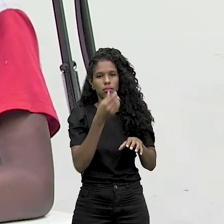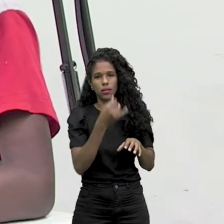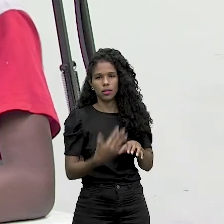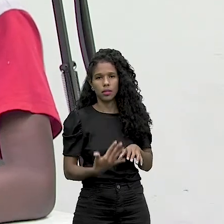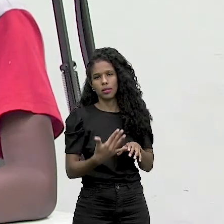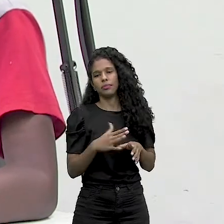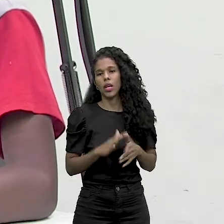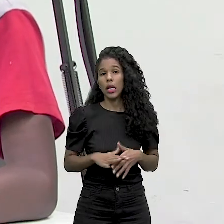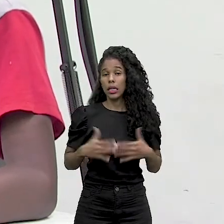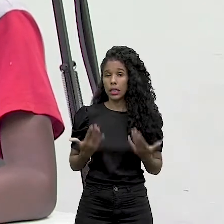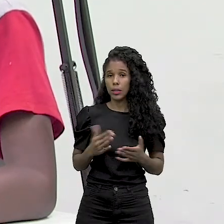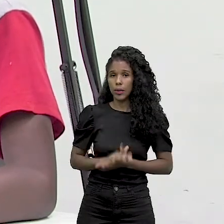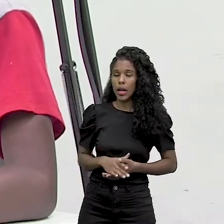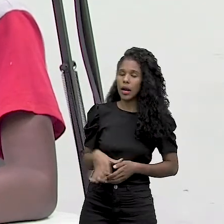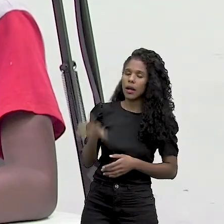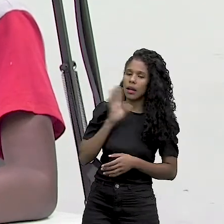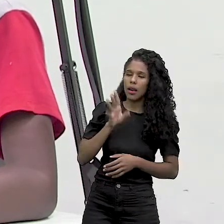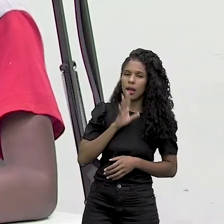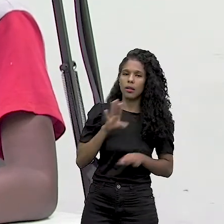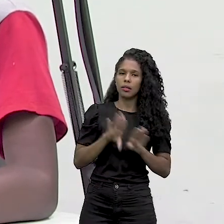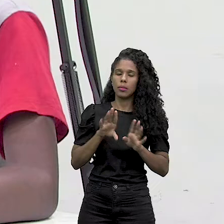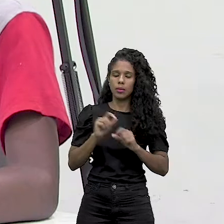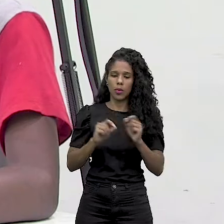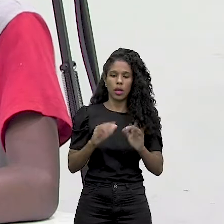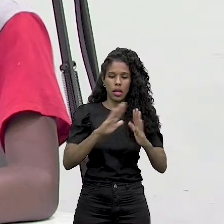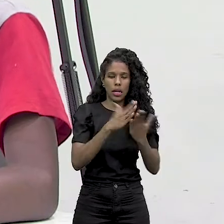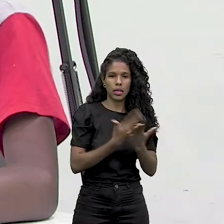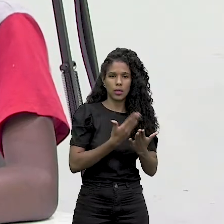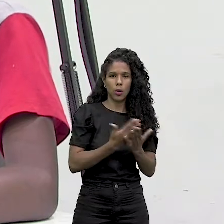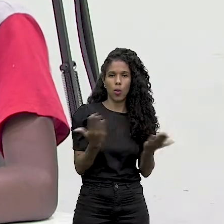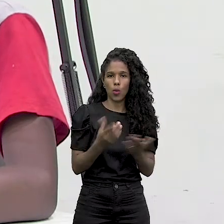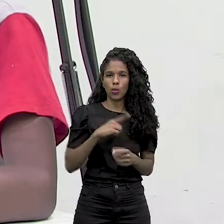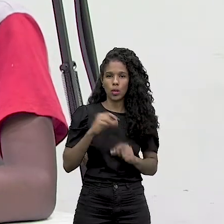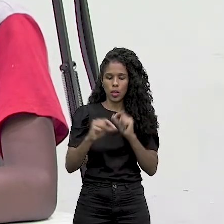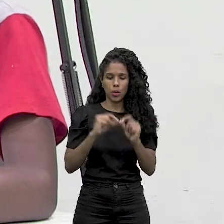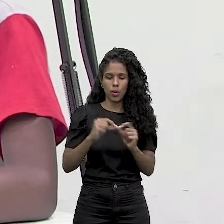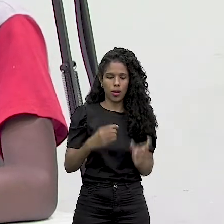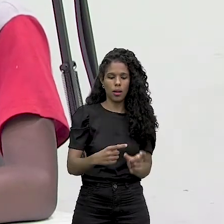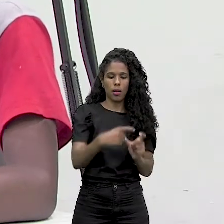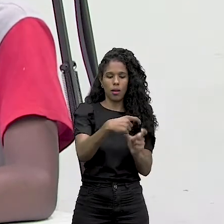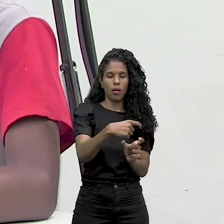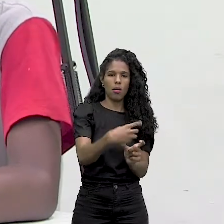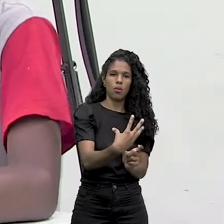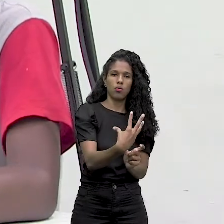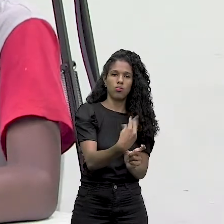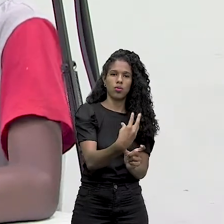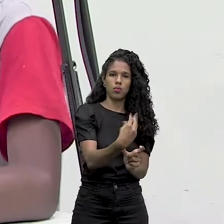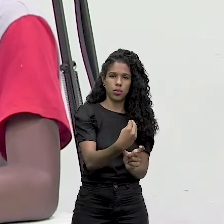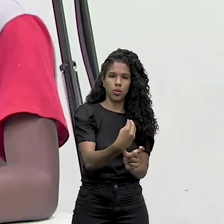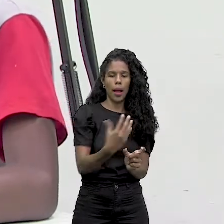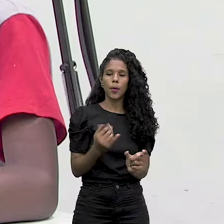passam pelo leitor facial, reconhecimento facial, ele automaticamente já coloca no nosso diário que o aluno está